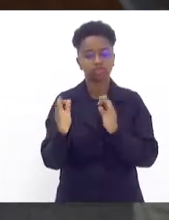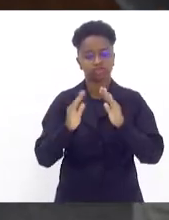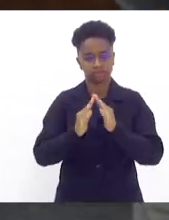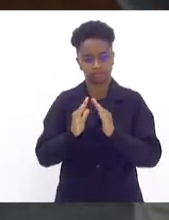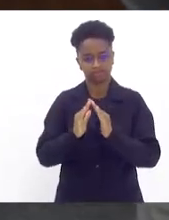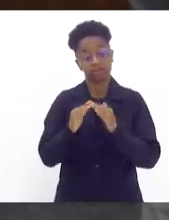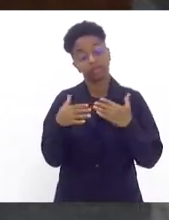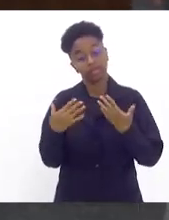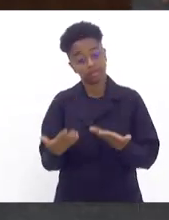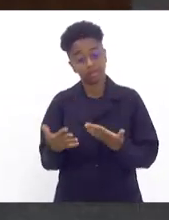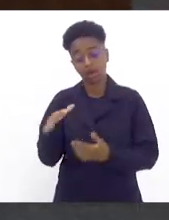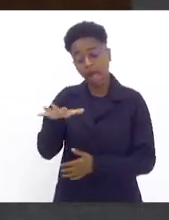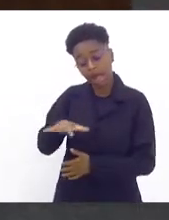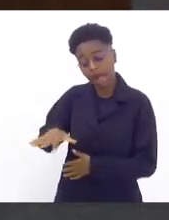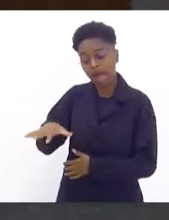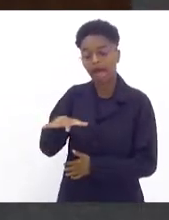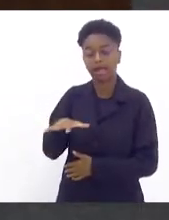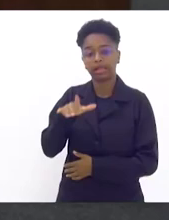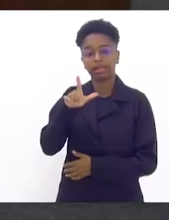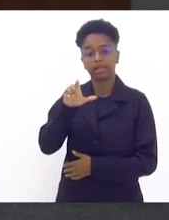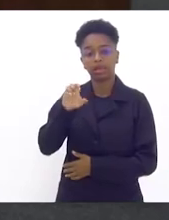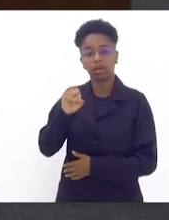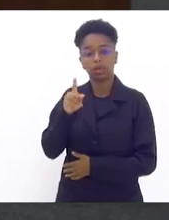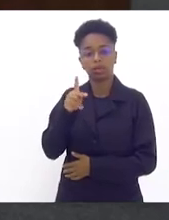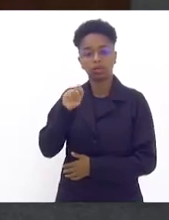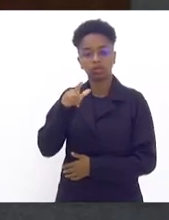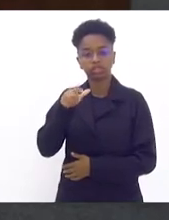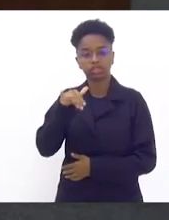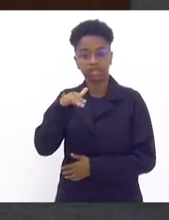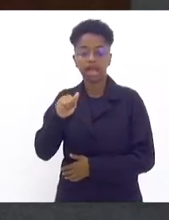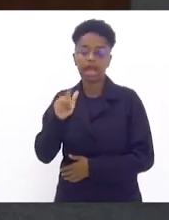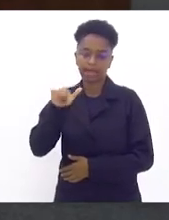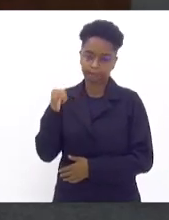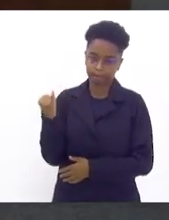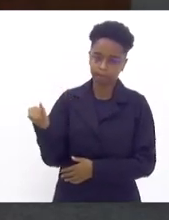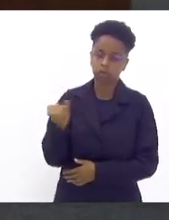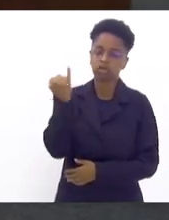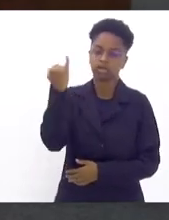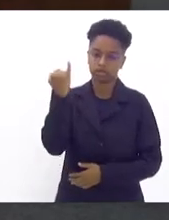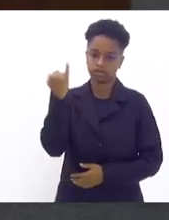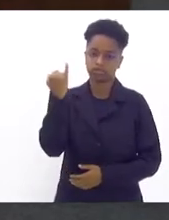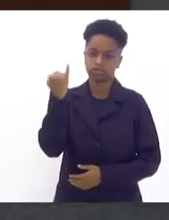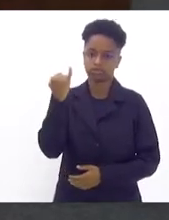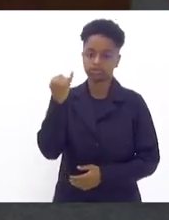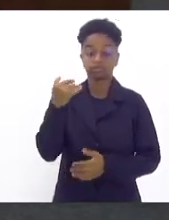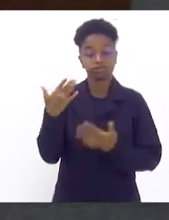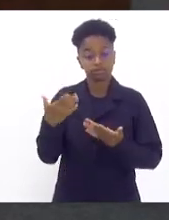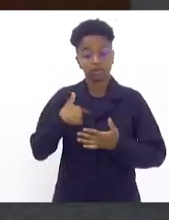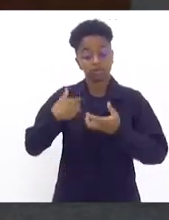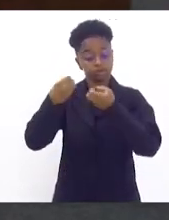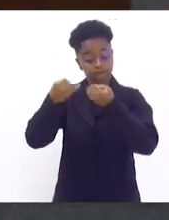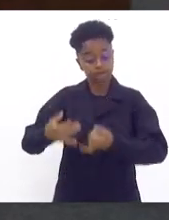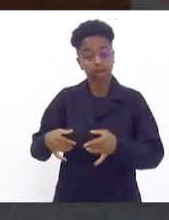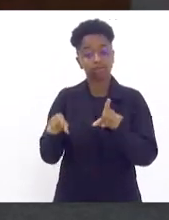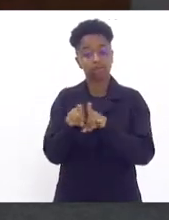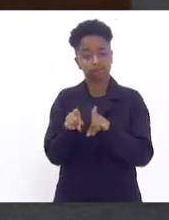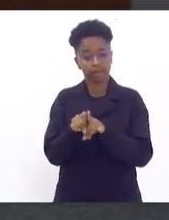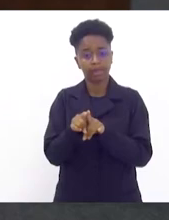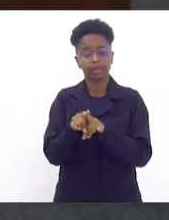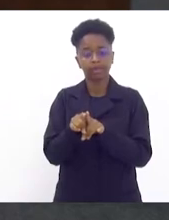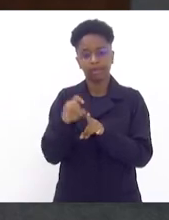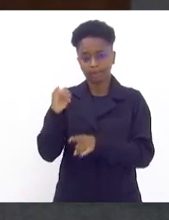região. Então, a região da Leopoldina é uma região importante nesse sentido, ressaltar aqui que foi